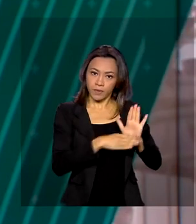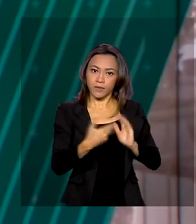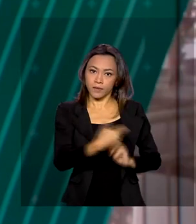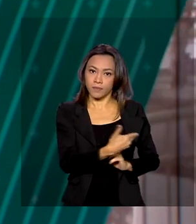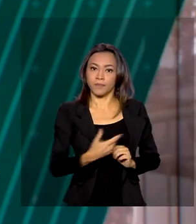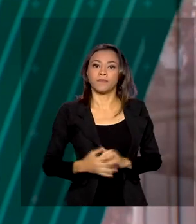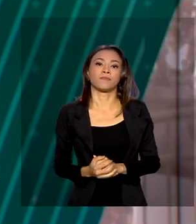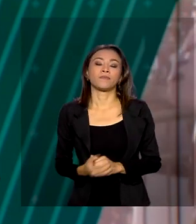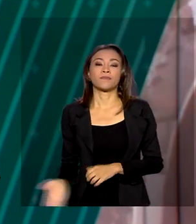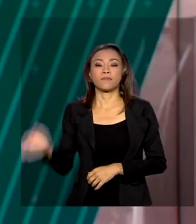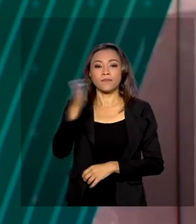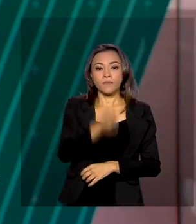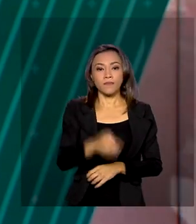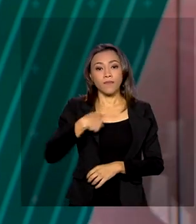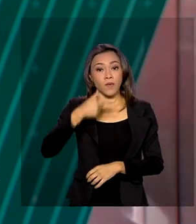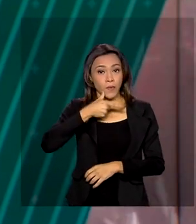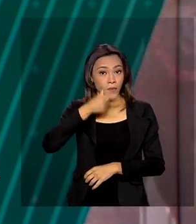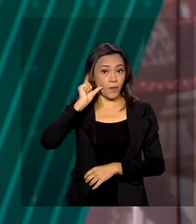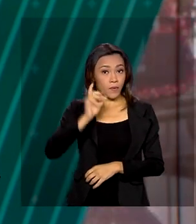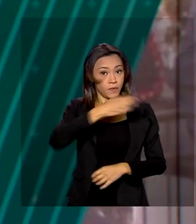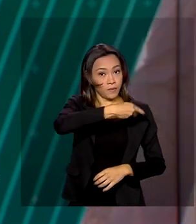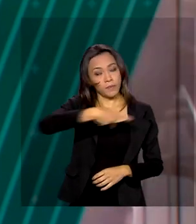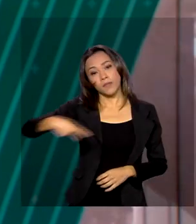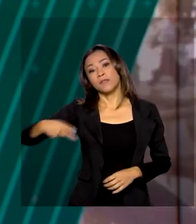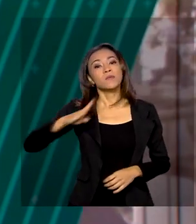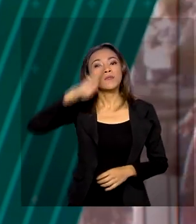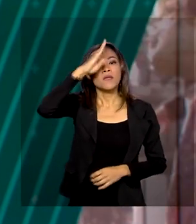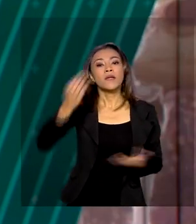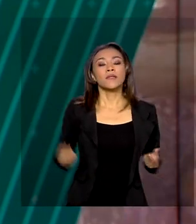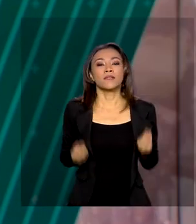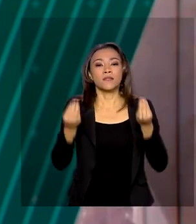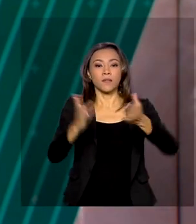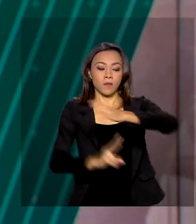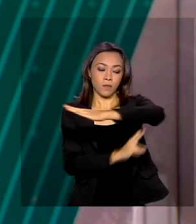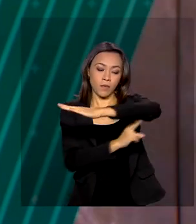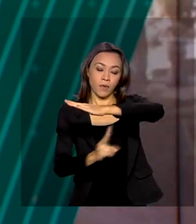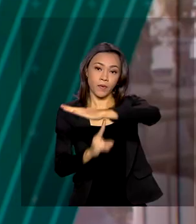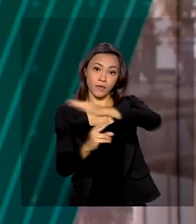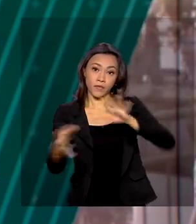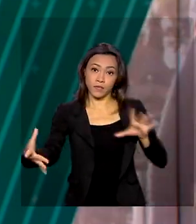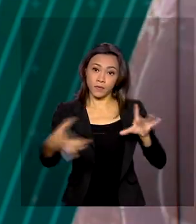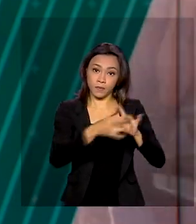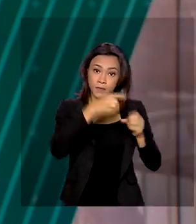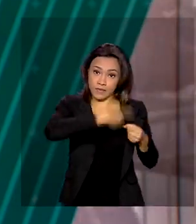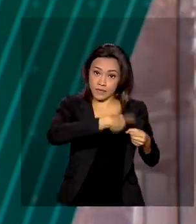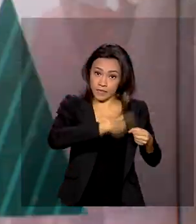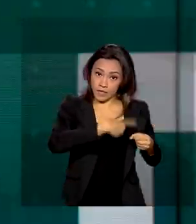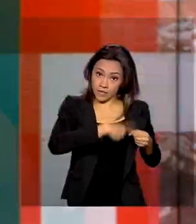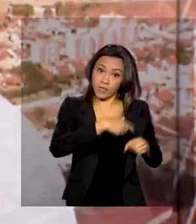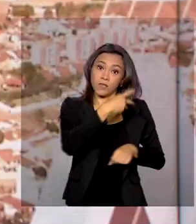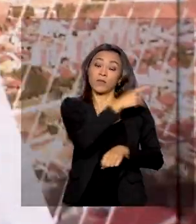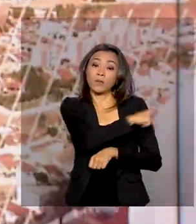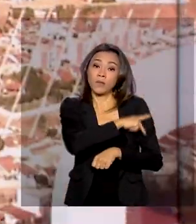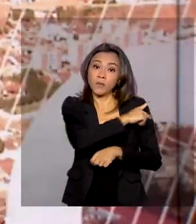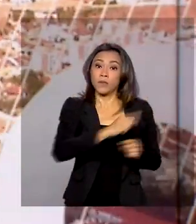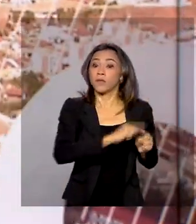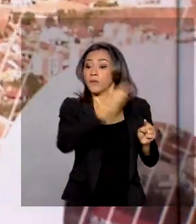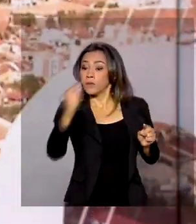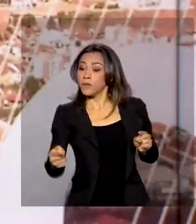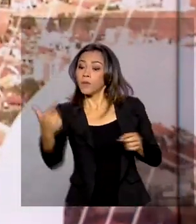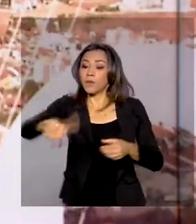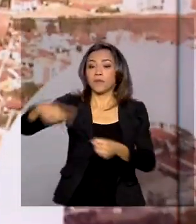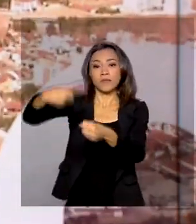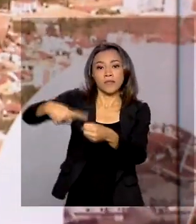É que ontem o presidente Jair bolsonaro entregou uma ponte que liga as cidades de Santa Filomena no Piauí e Alto Parnaíba